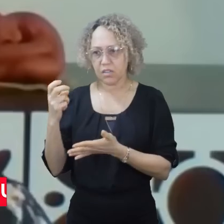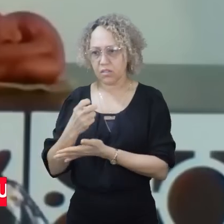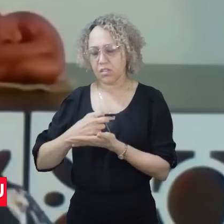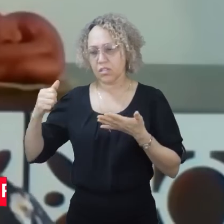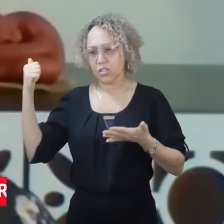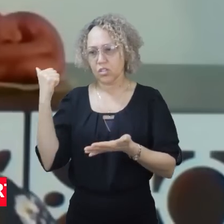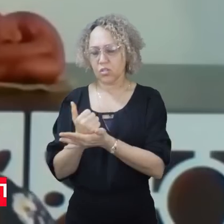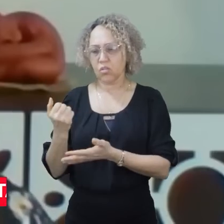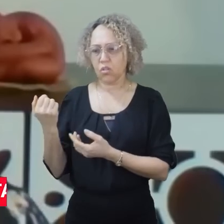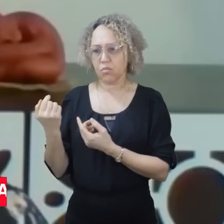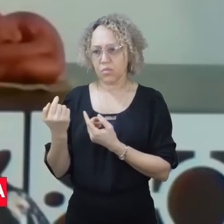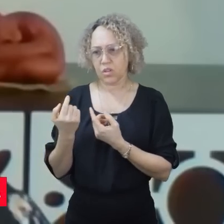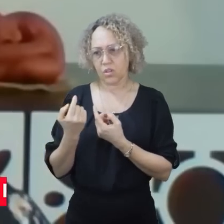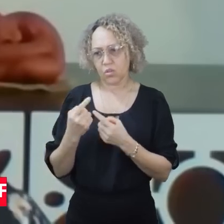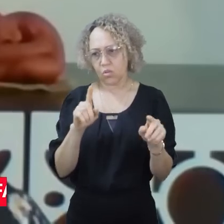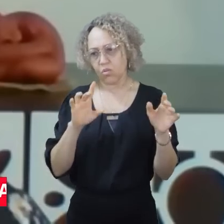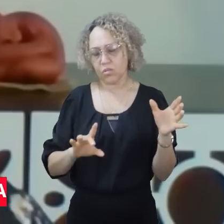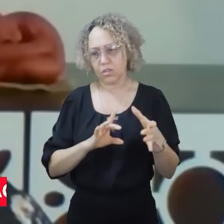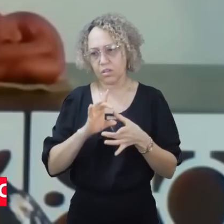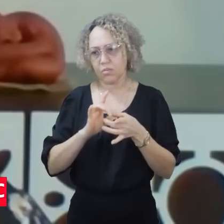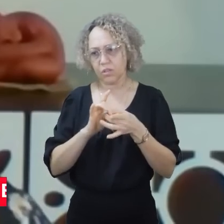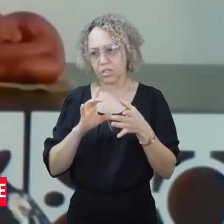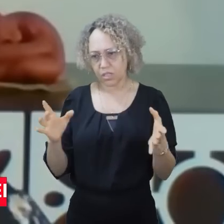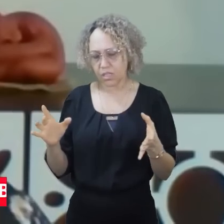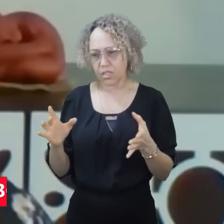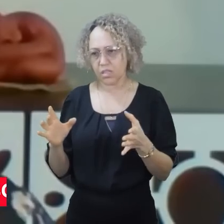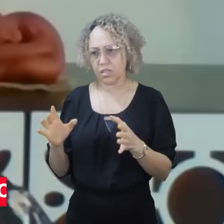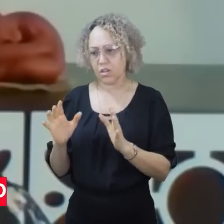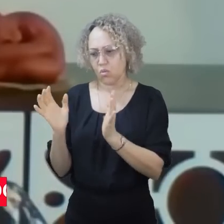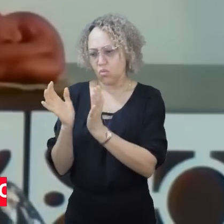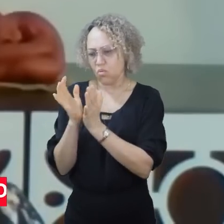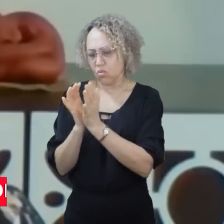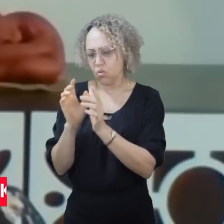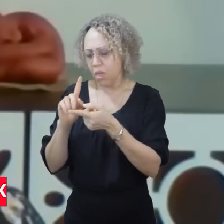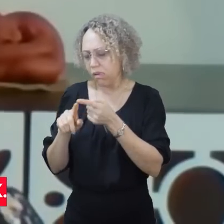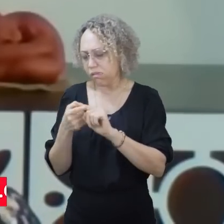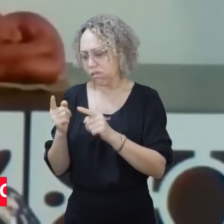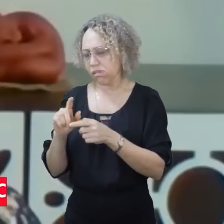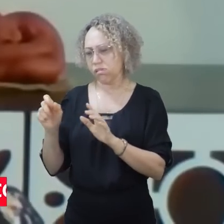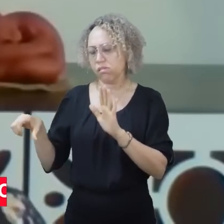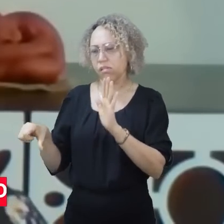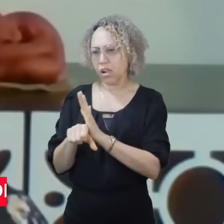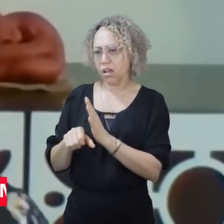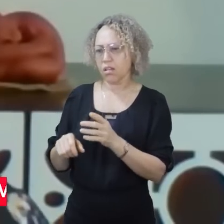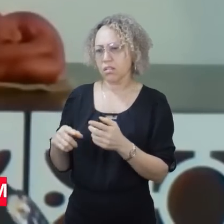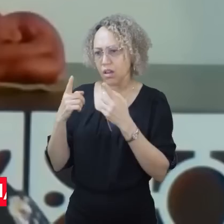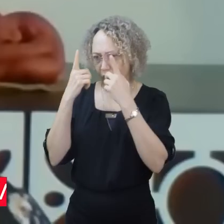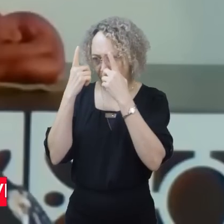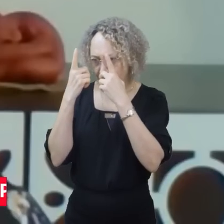crimes associados à tentativa de golpe, organização criminosa, violação violenta